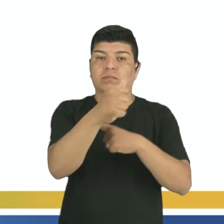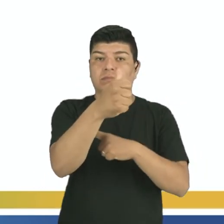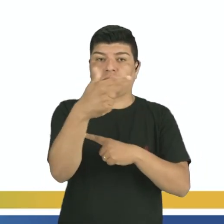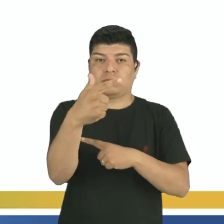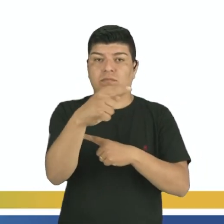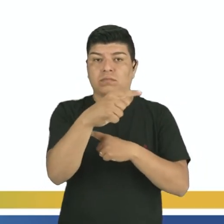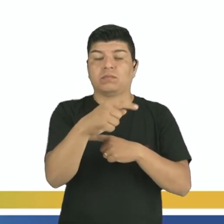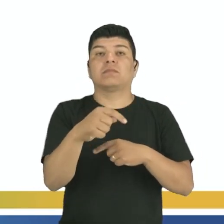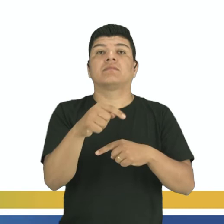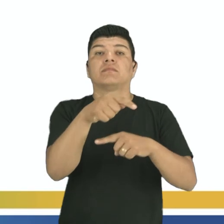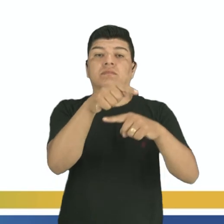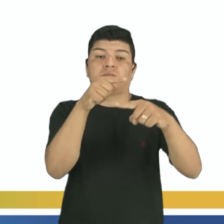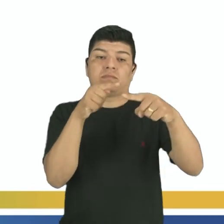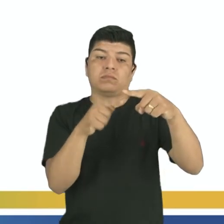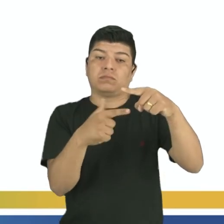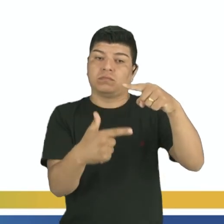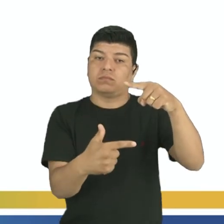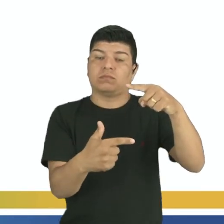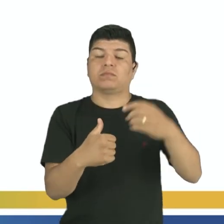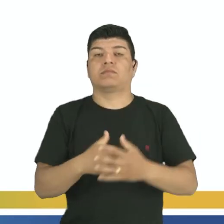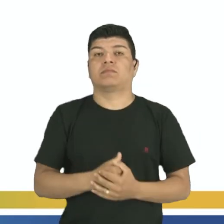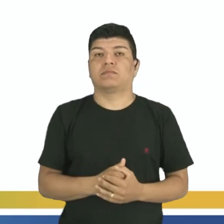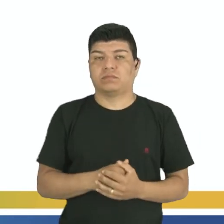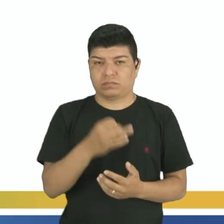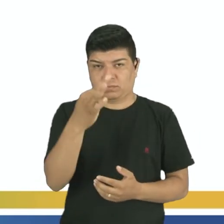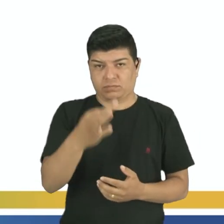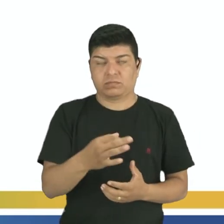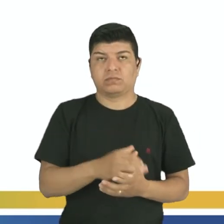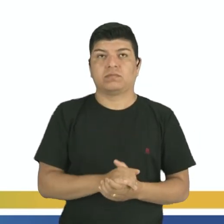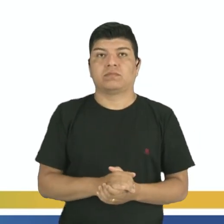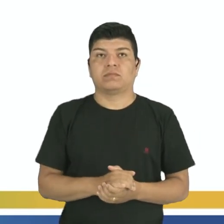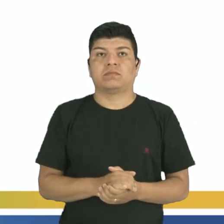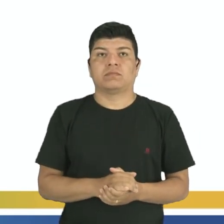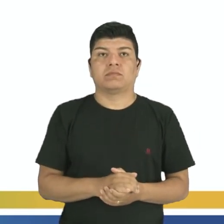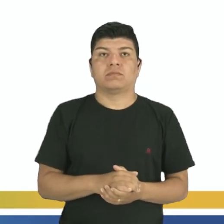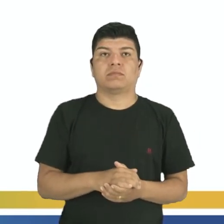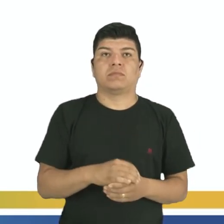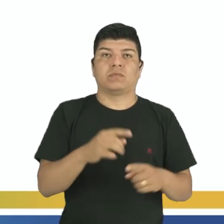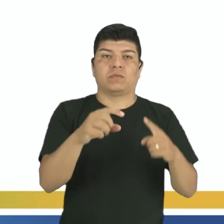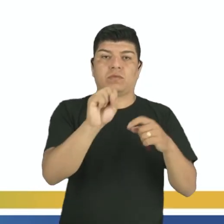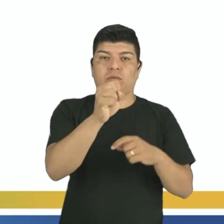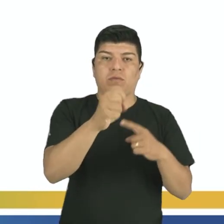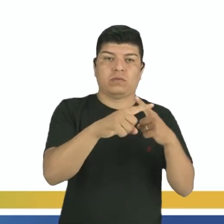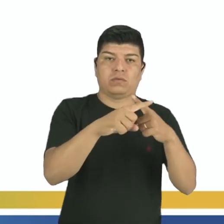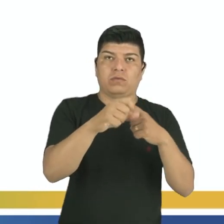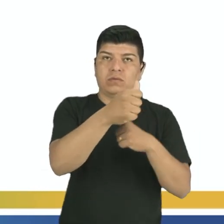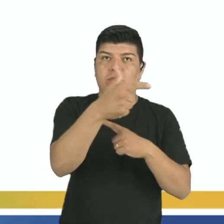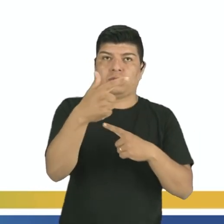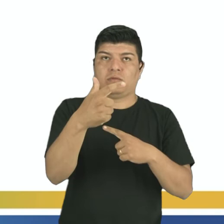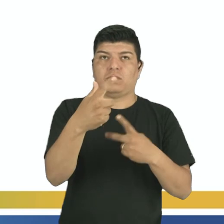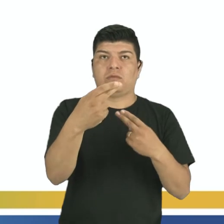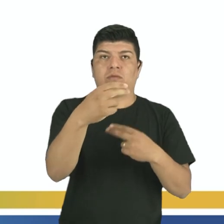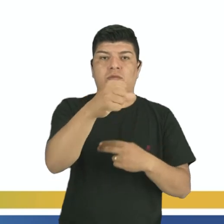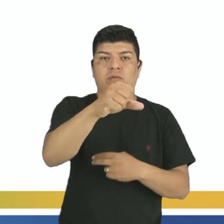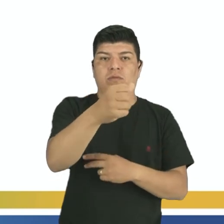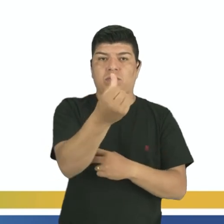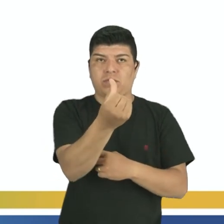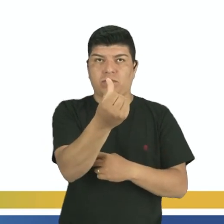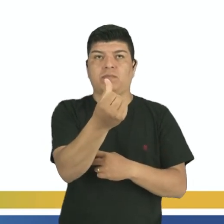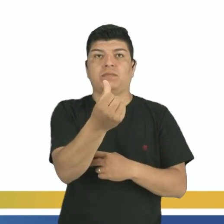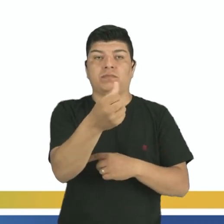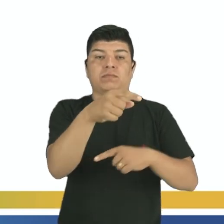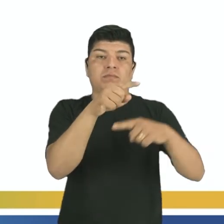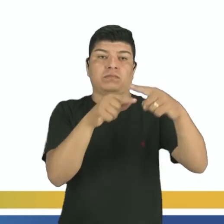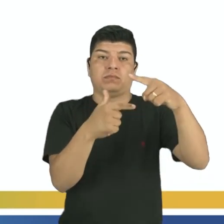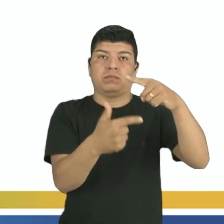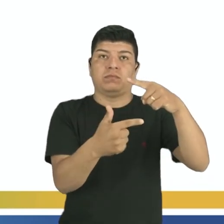por 12, que é a altura, tudo sobre 2, certo? Então, ó, 8 vezes 12 dá 96. 96 para 2